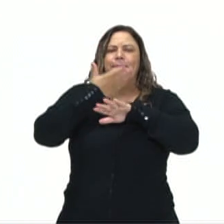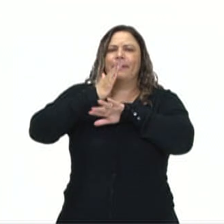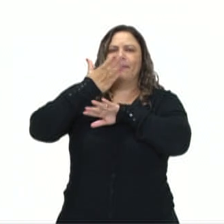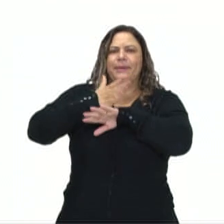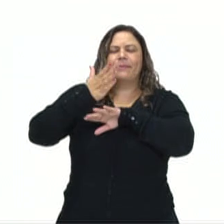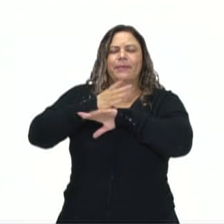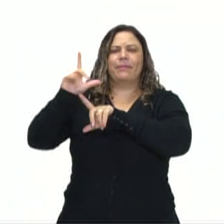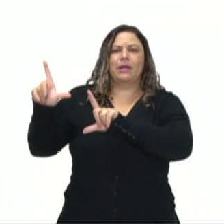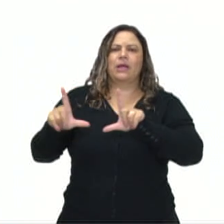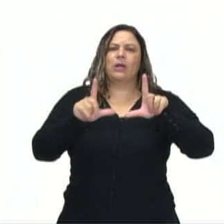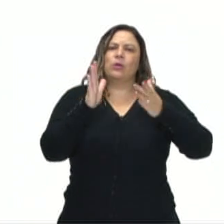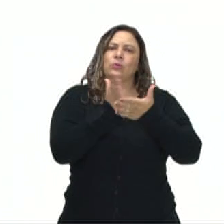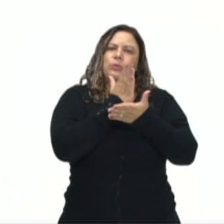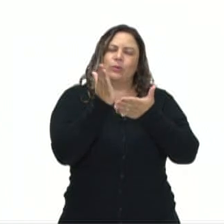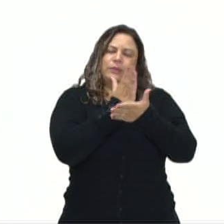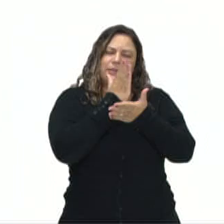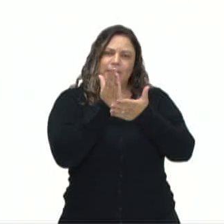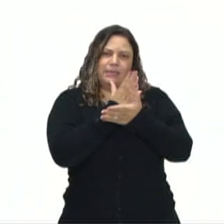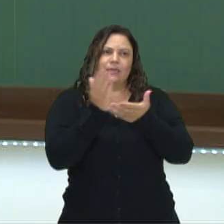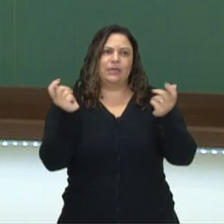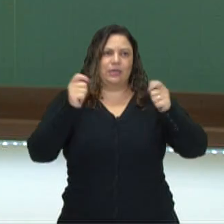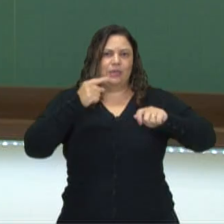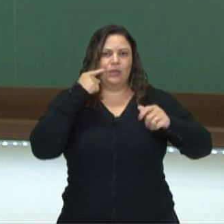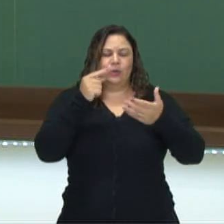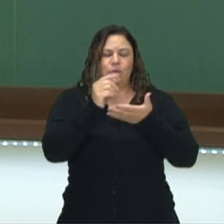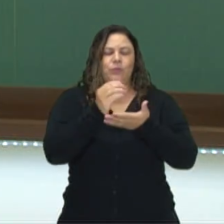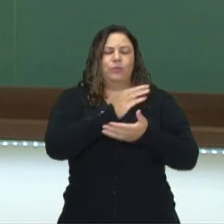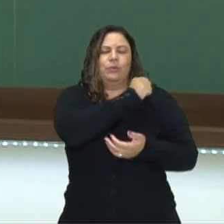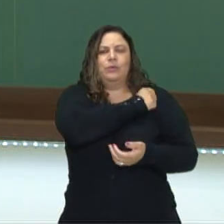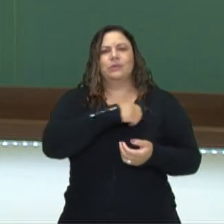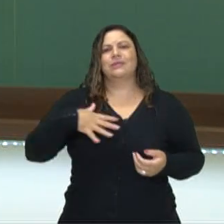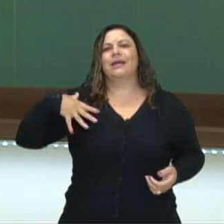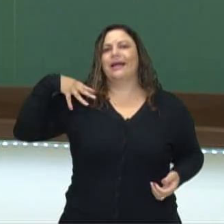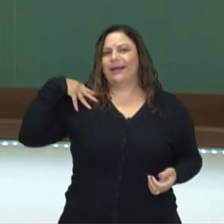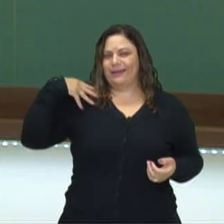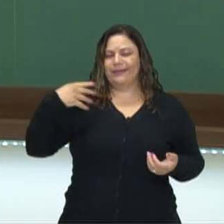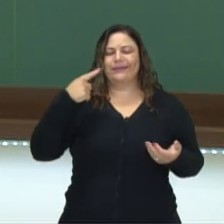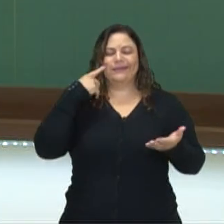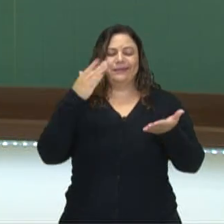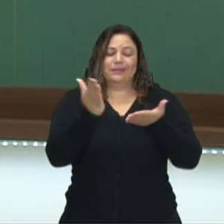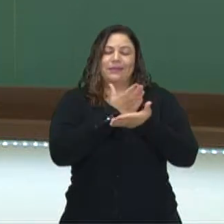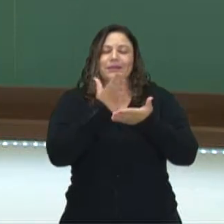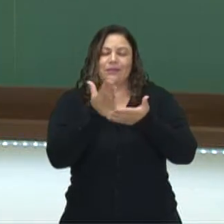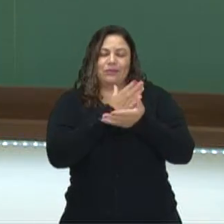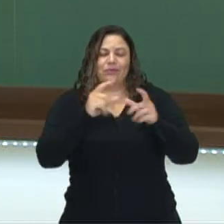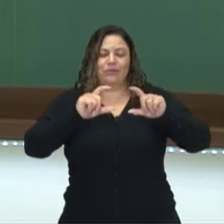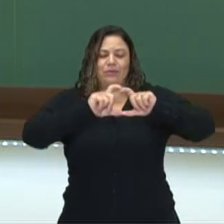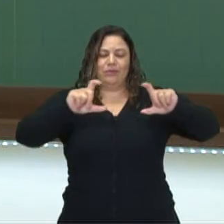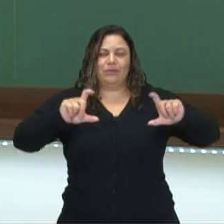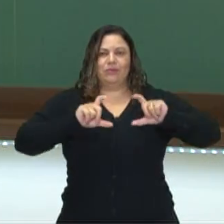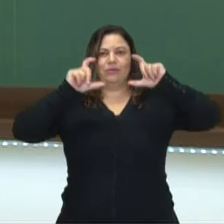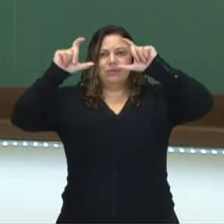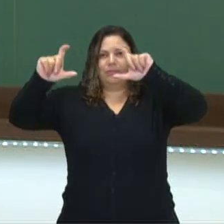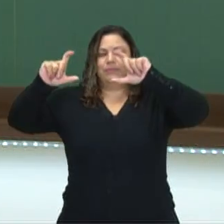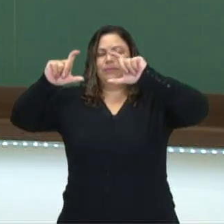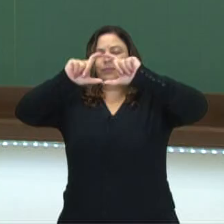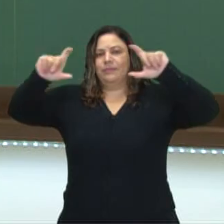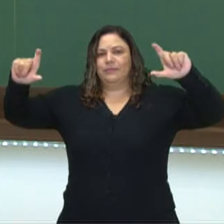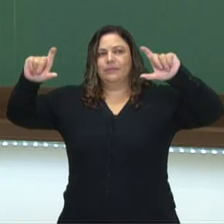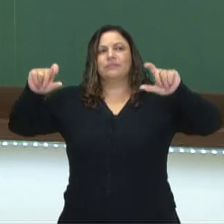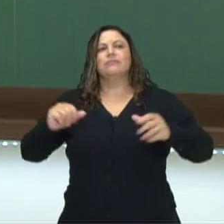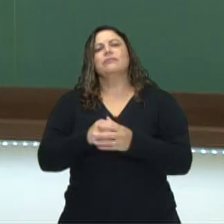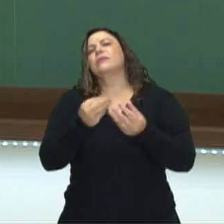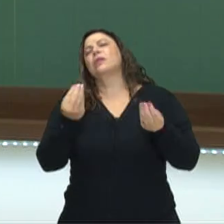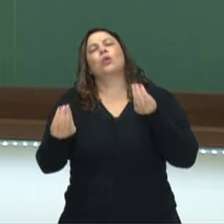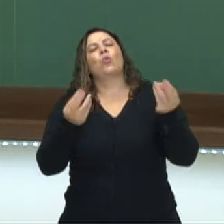livro Ética a Nicômaco de Aristóteles. Então, nesse livro ele vai falar justamente sobre como a virtude está